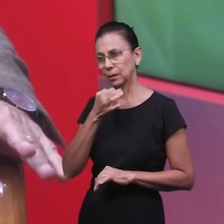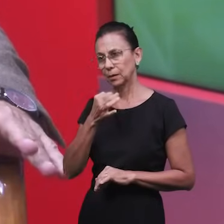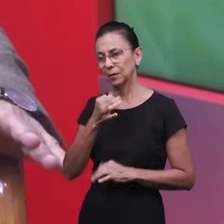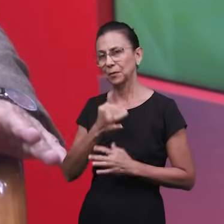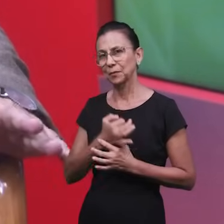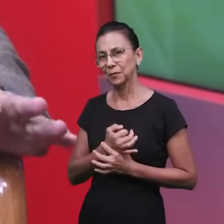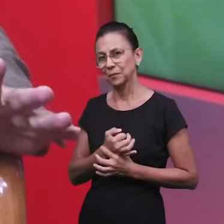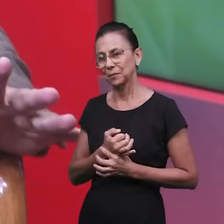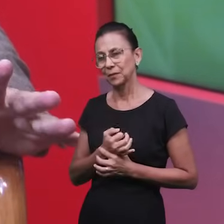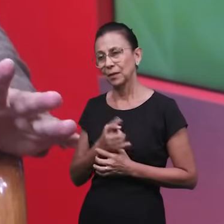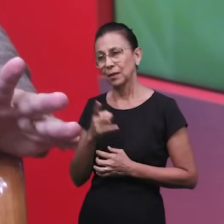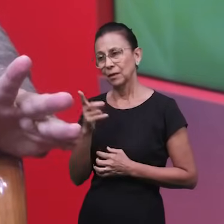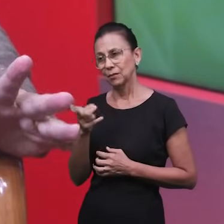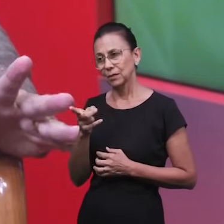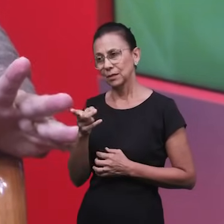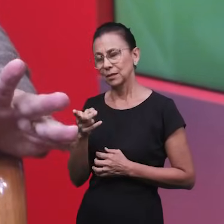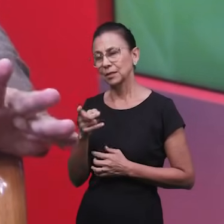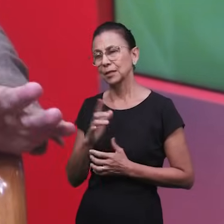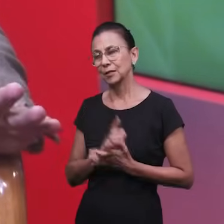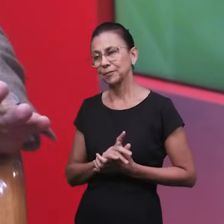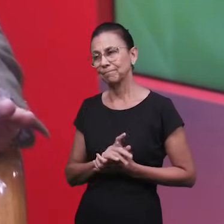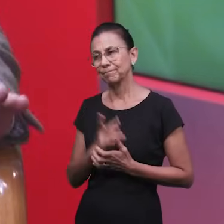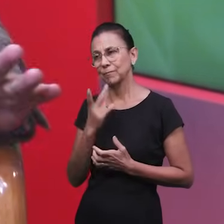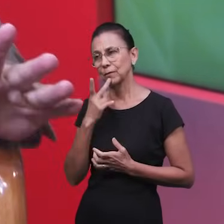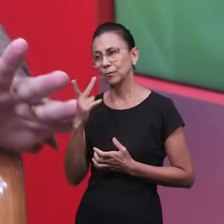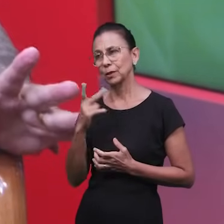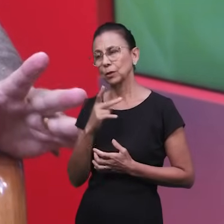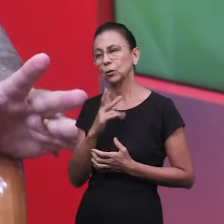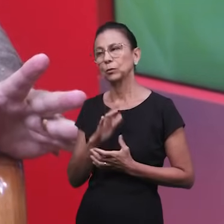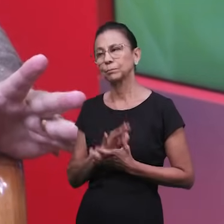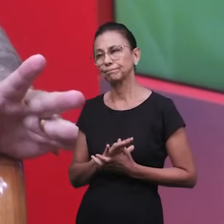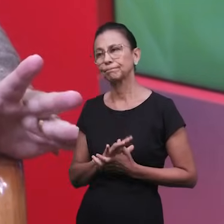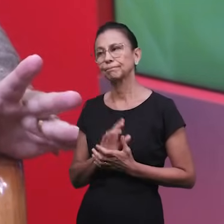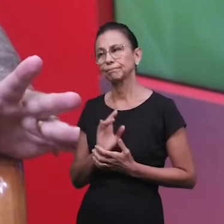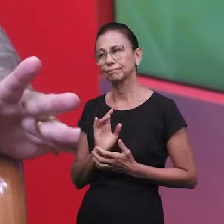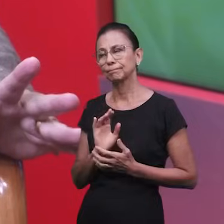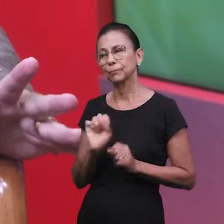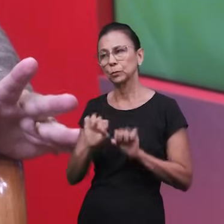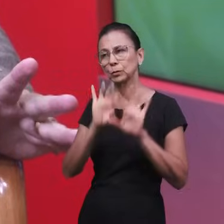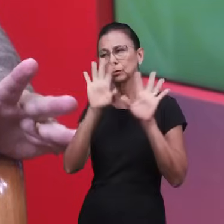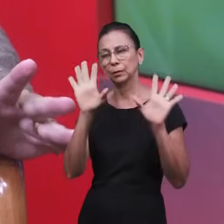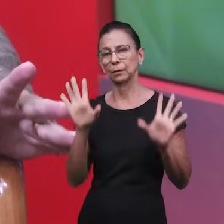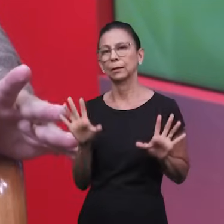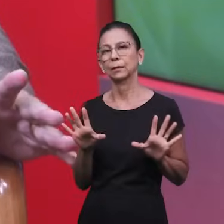aí, já, como disse, já define, né?